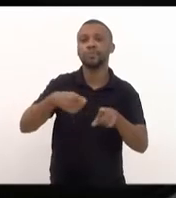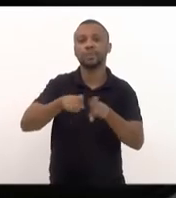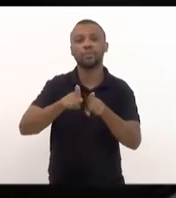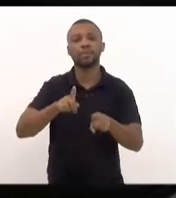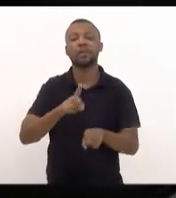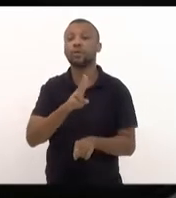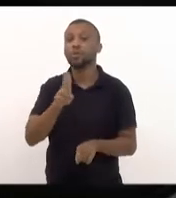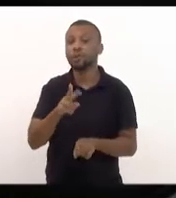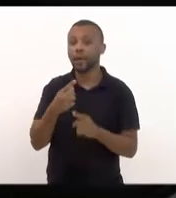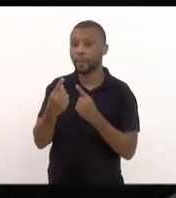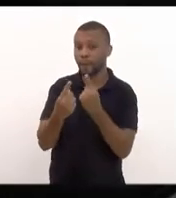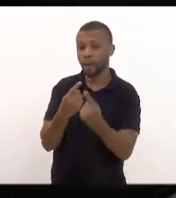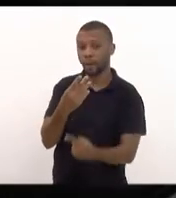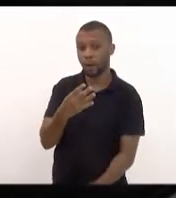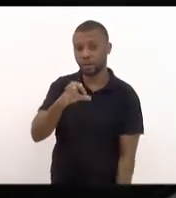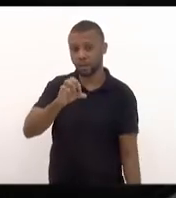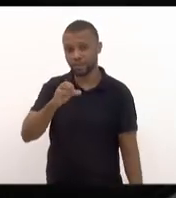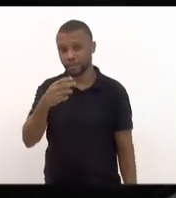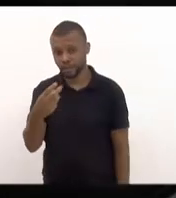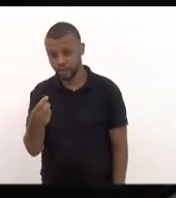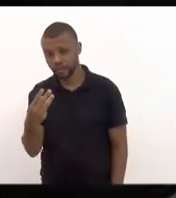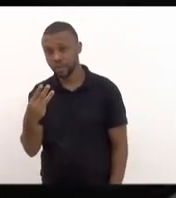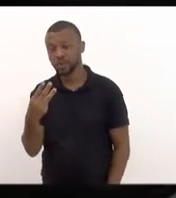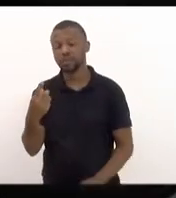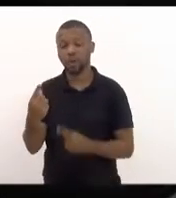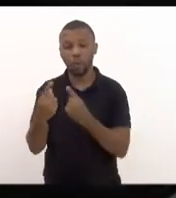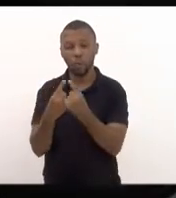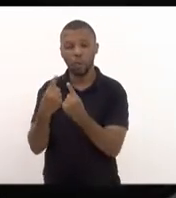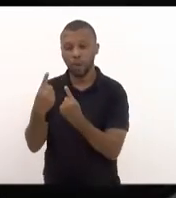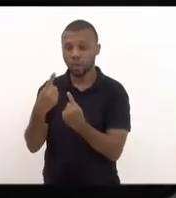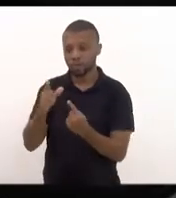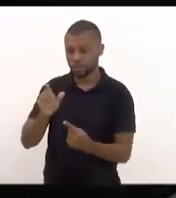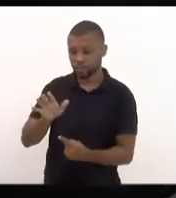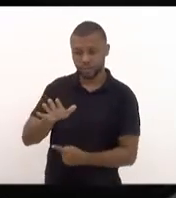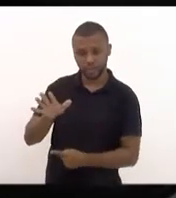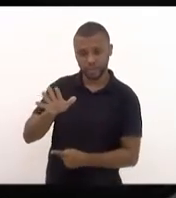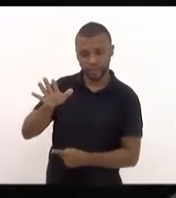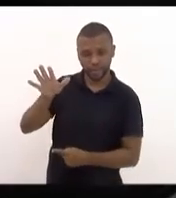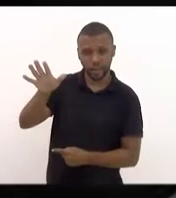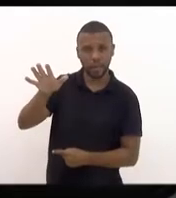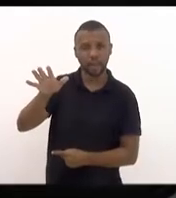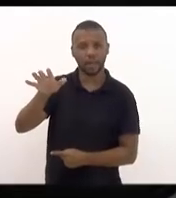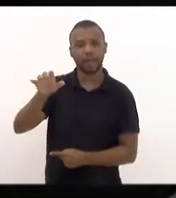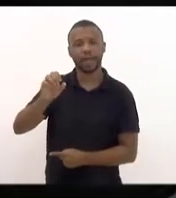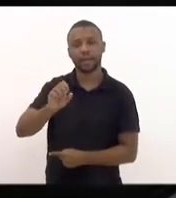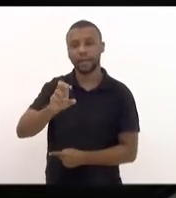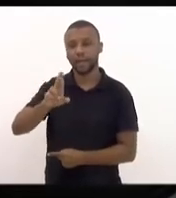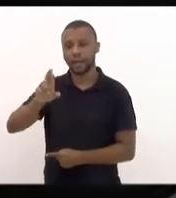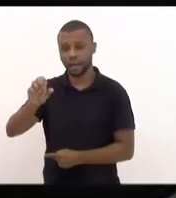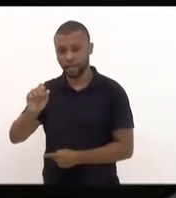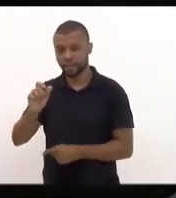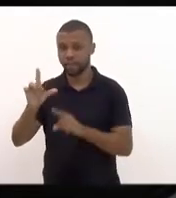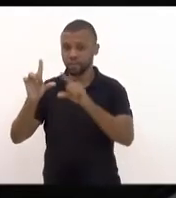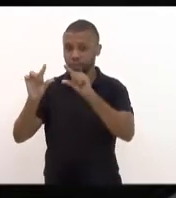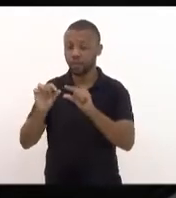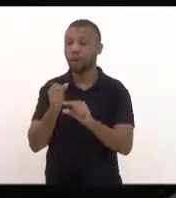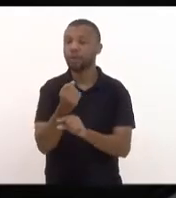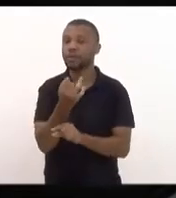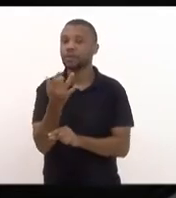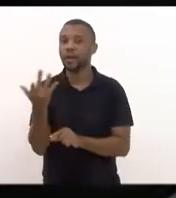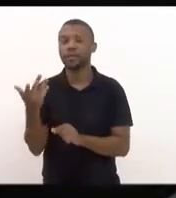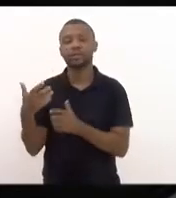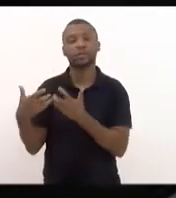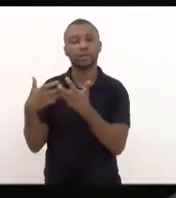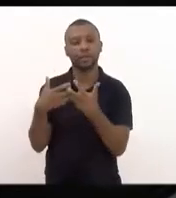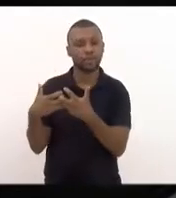ligar 040-101, que é o eixo paralelo na Serra, quando você diminui os grandes caminhões que passam por essa região aqui, você, inclusive,